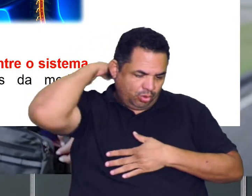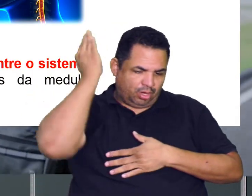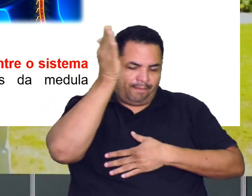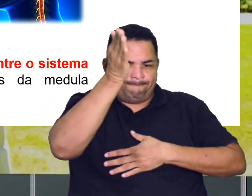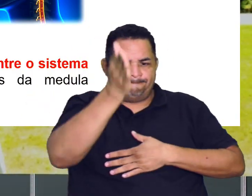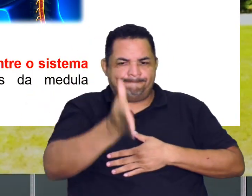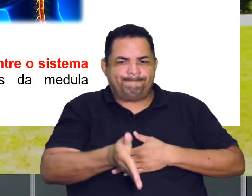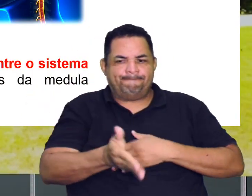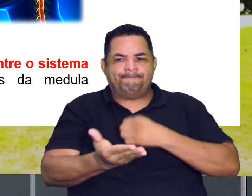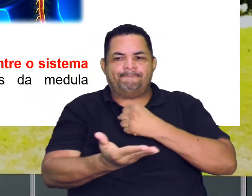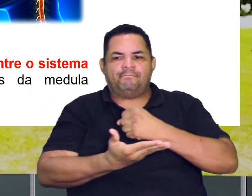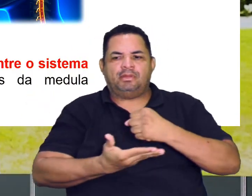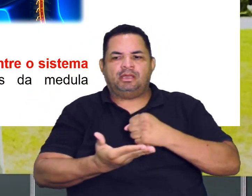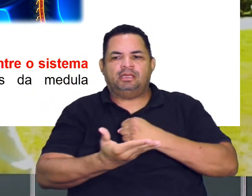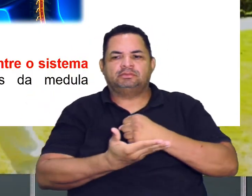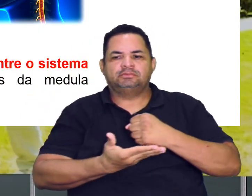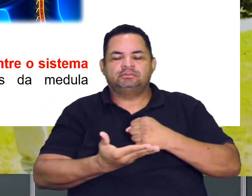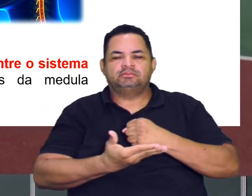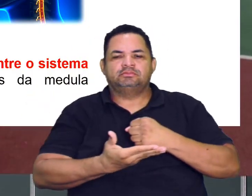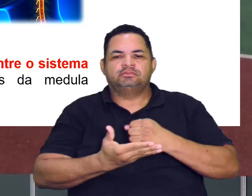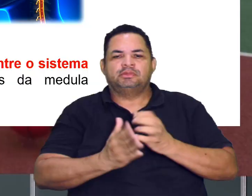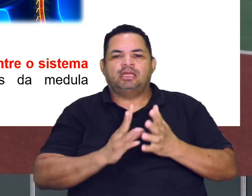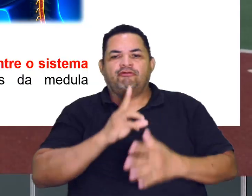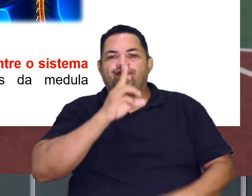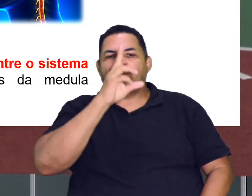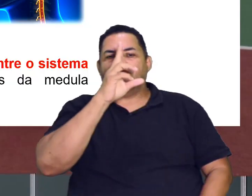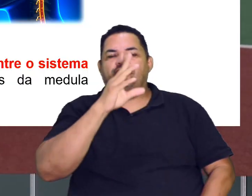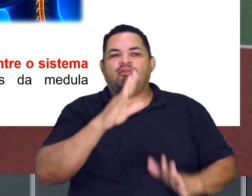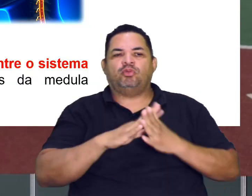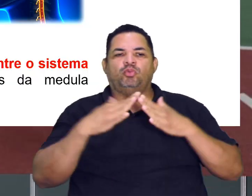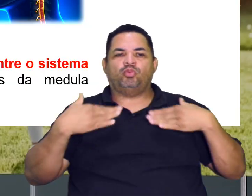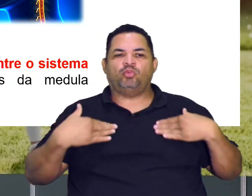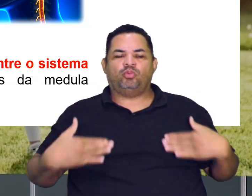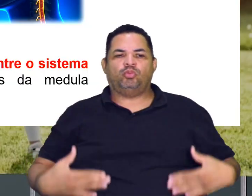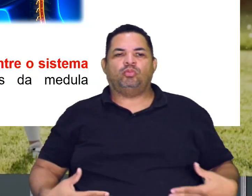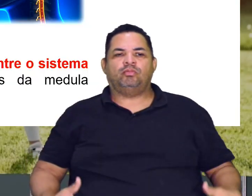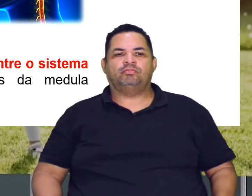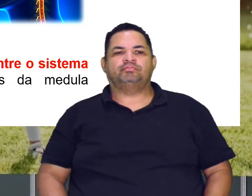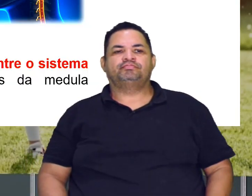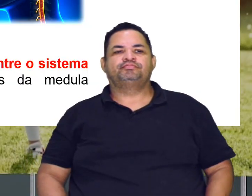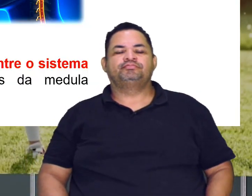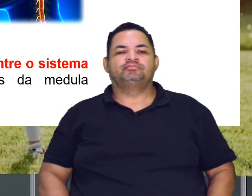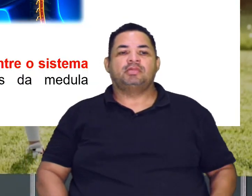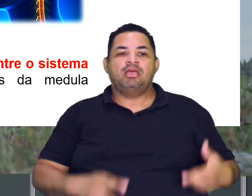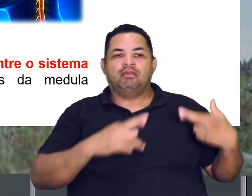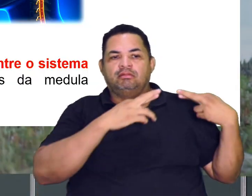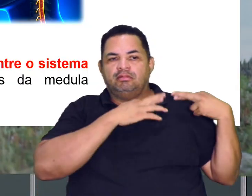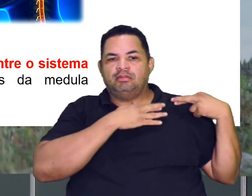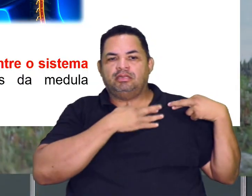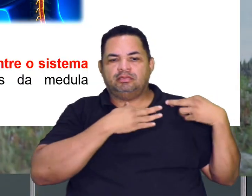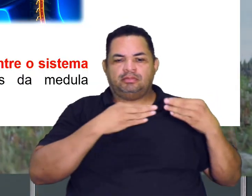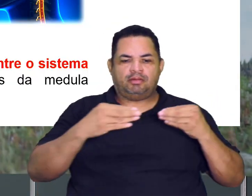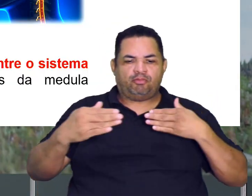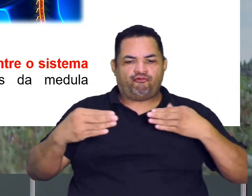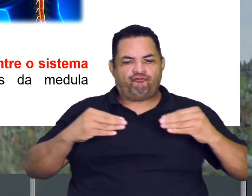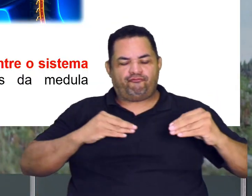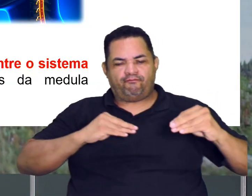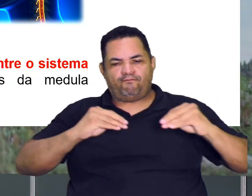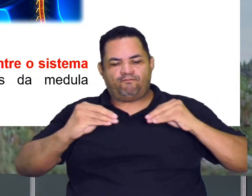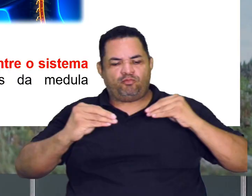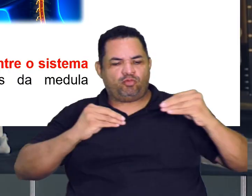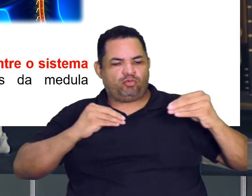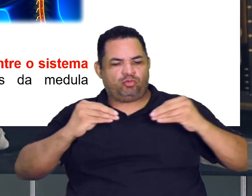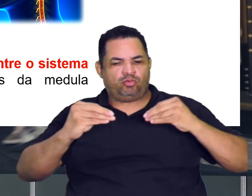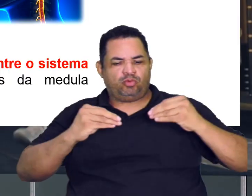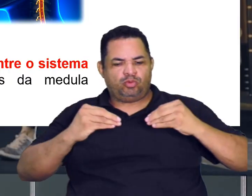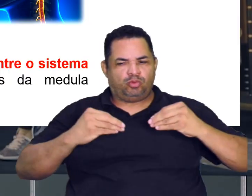pilar central, o pilar mais forte que tem aí no nosso corpo. E aí ela faz o quê? Ela é responsável pela flexibilidade